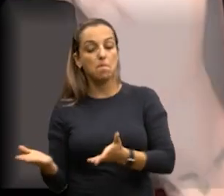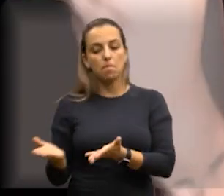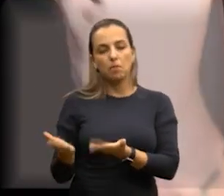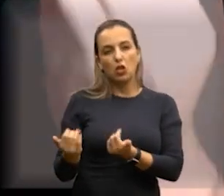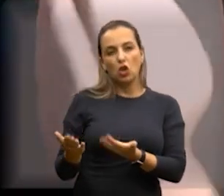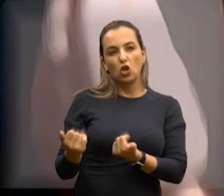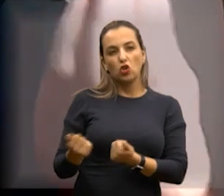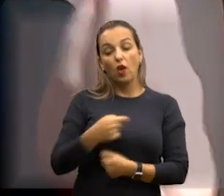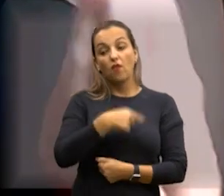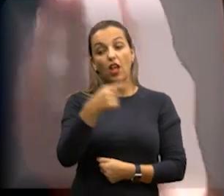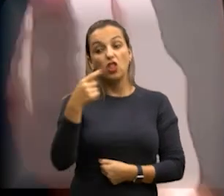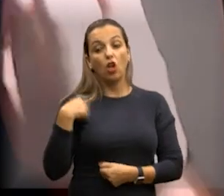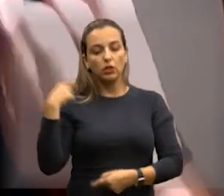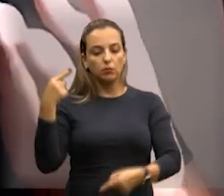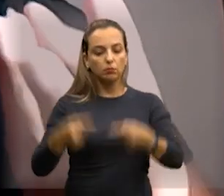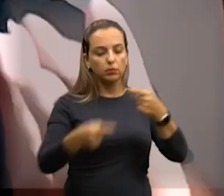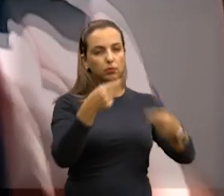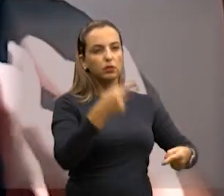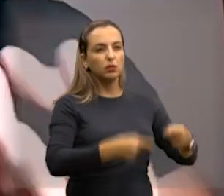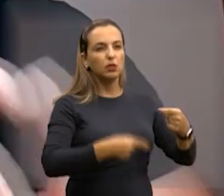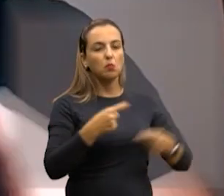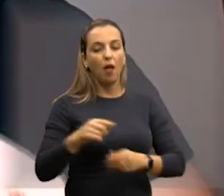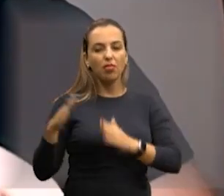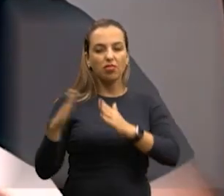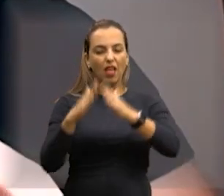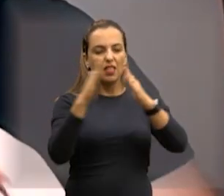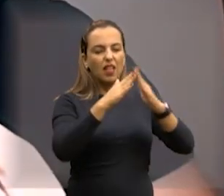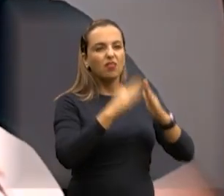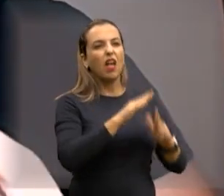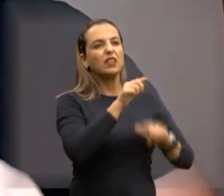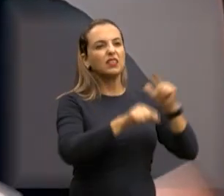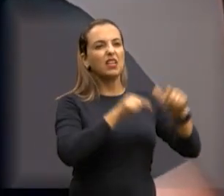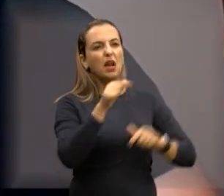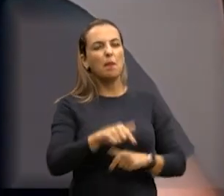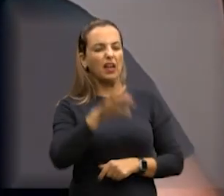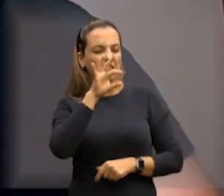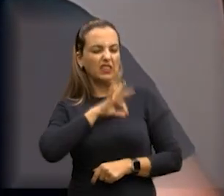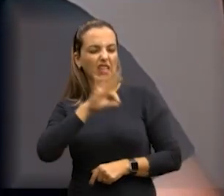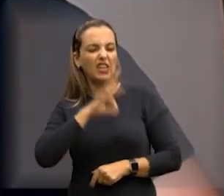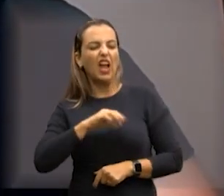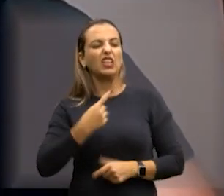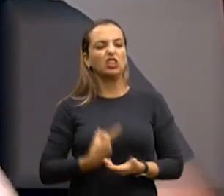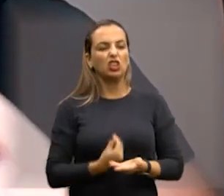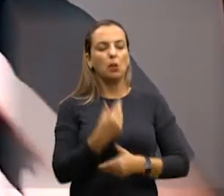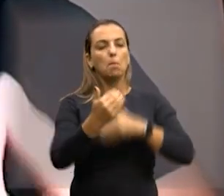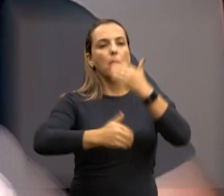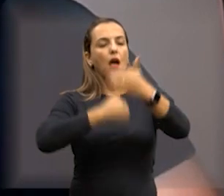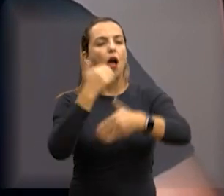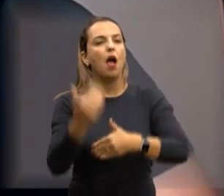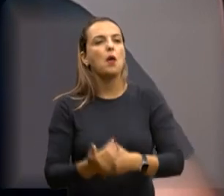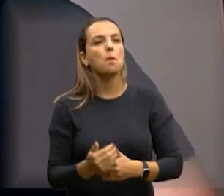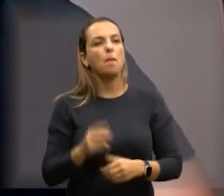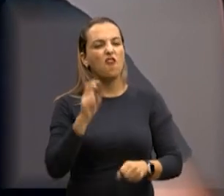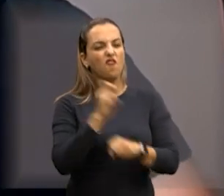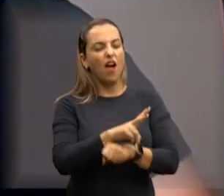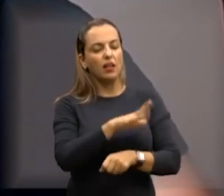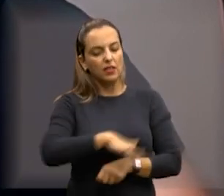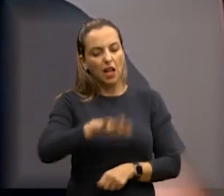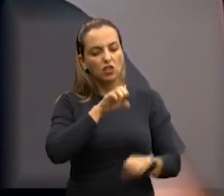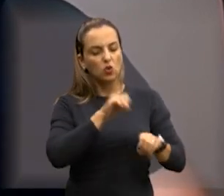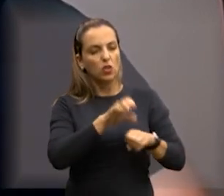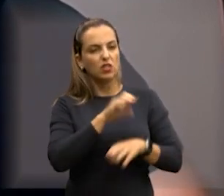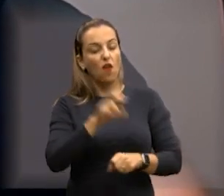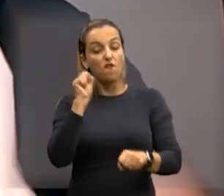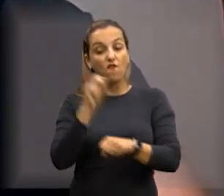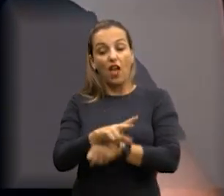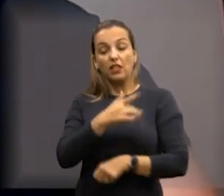jovens, nós iremos discutir habitação, geração de emprego e renda, desenvolvimento econômico, vagas na educação,